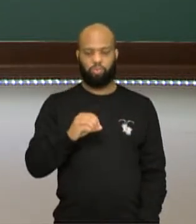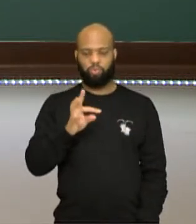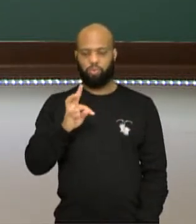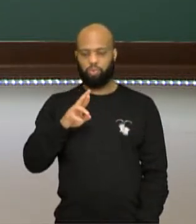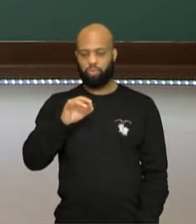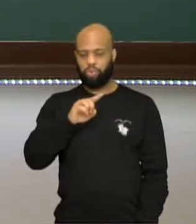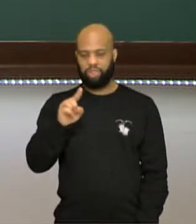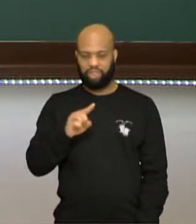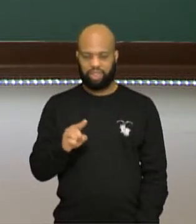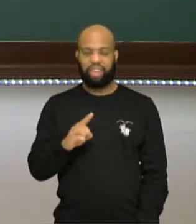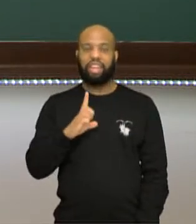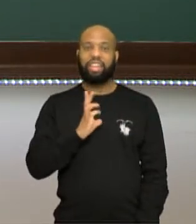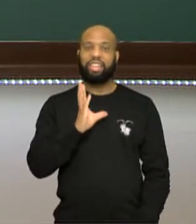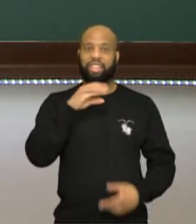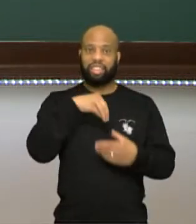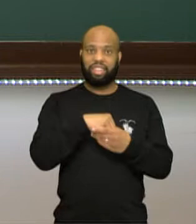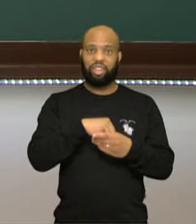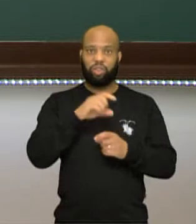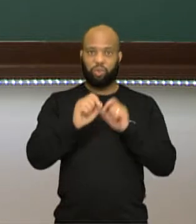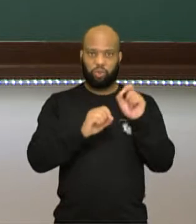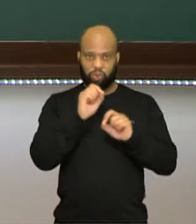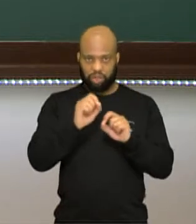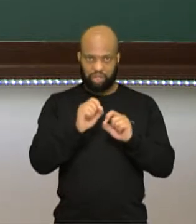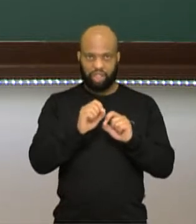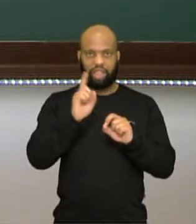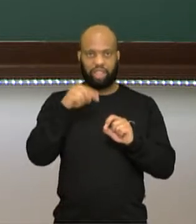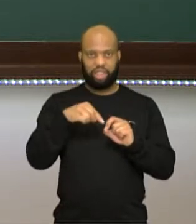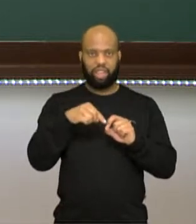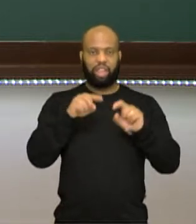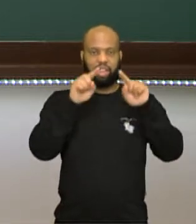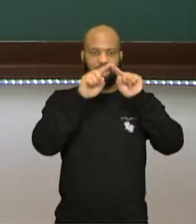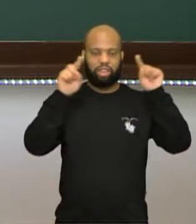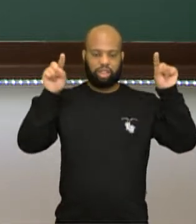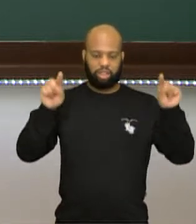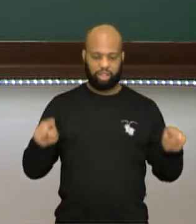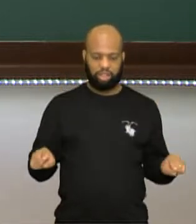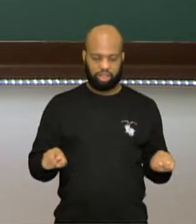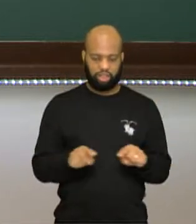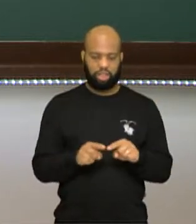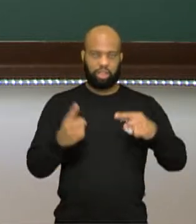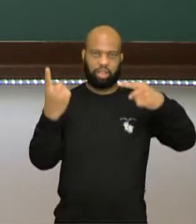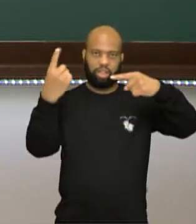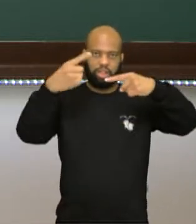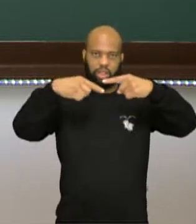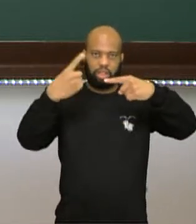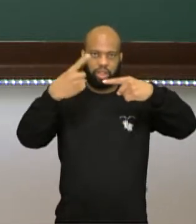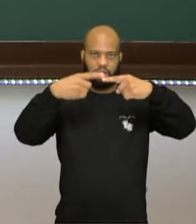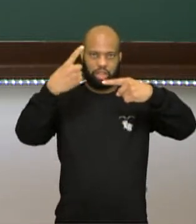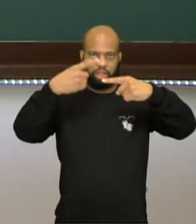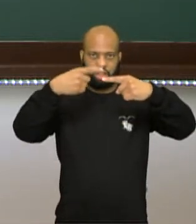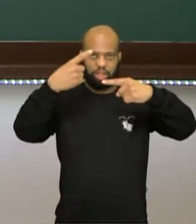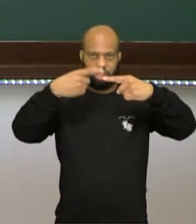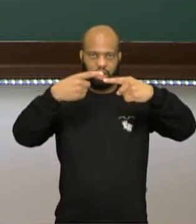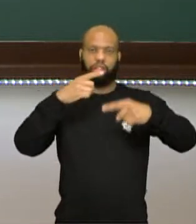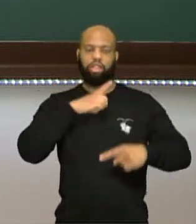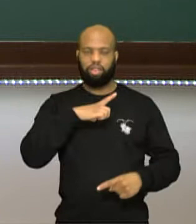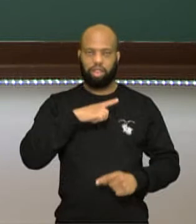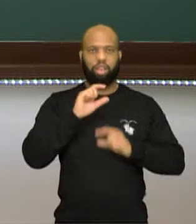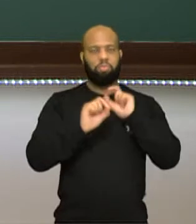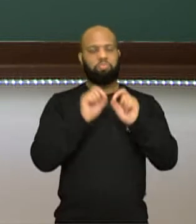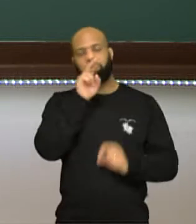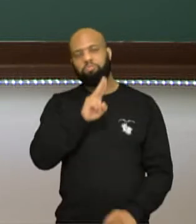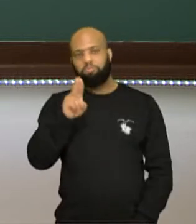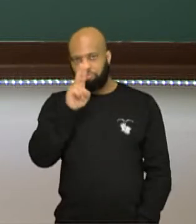causando um atraso da atenção do circuito tá isso tem aplicações na eletrônica na